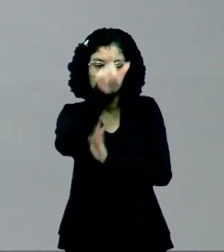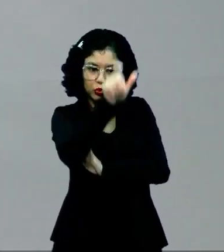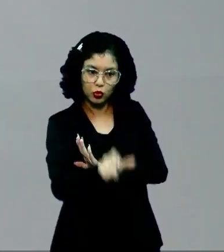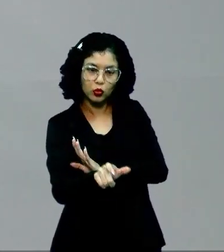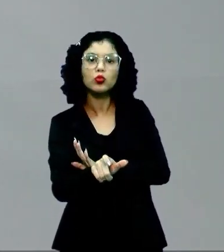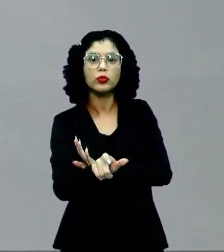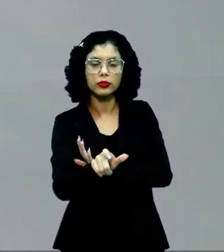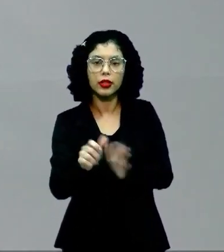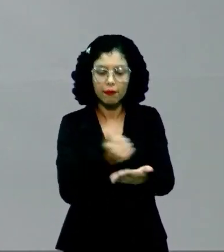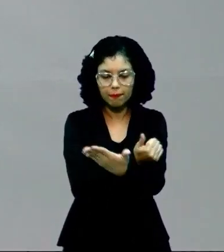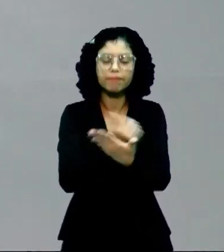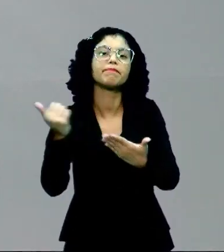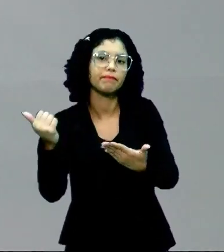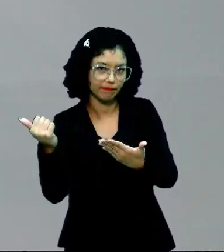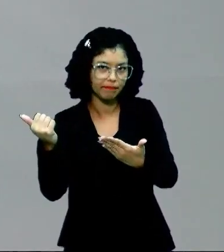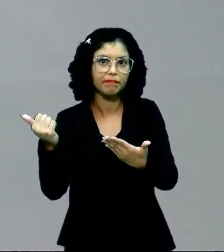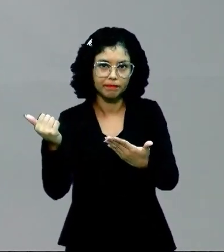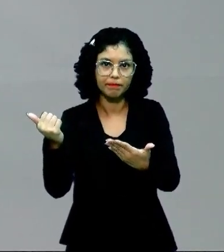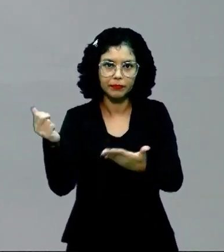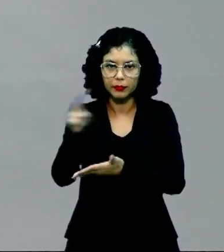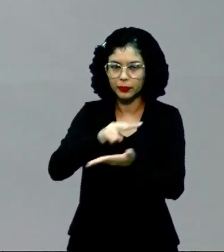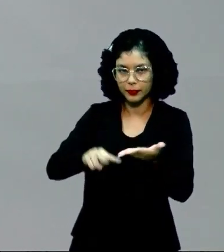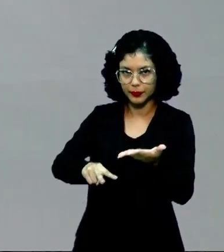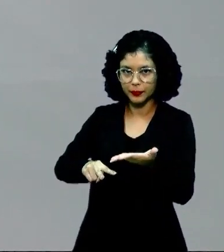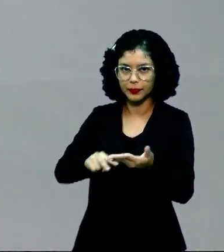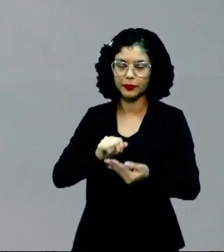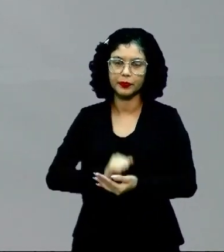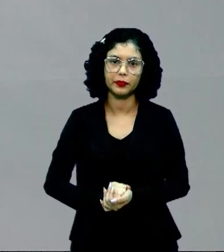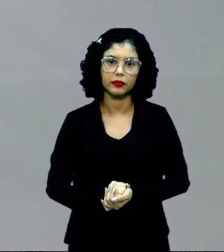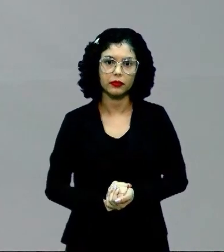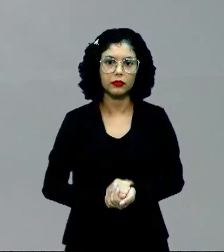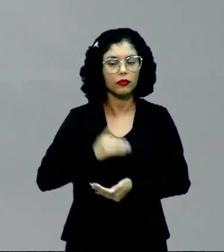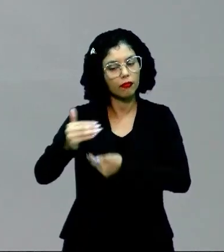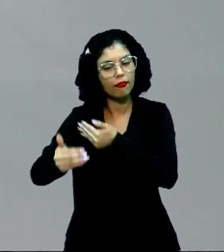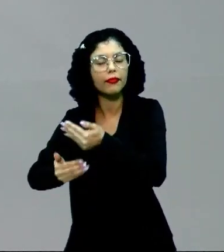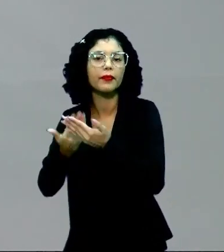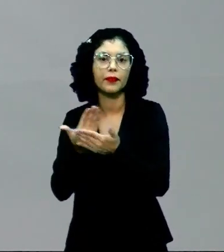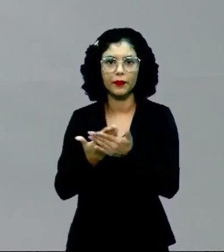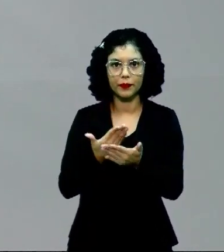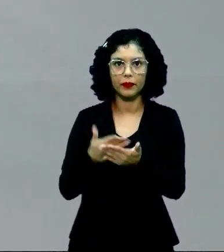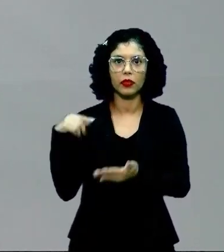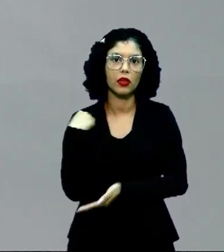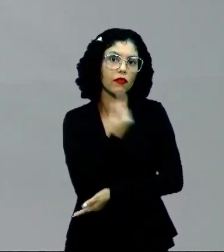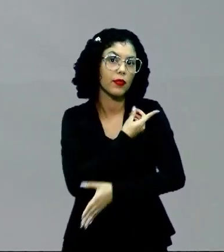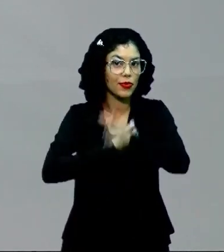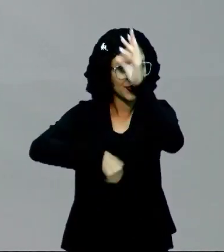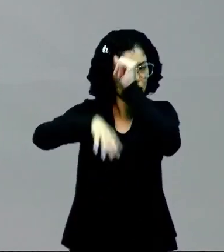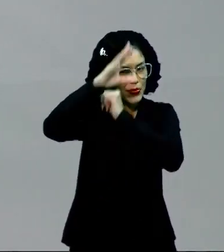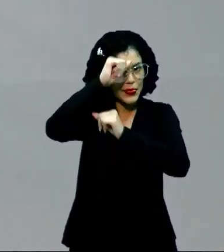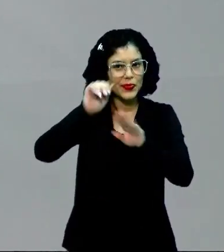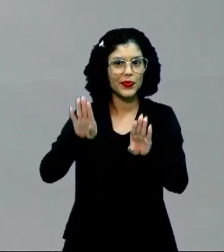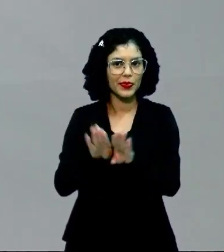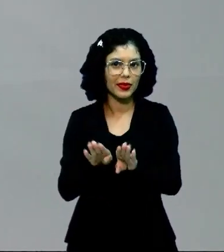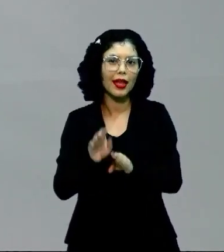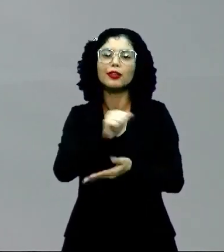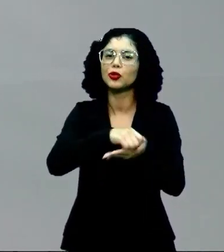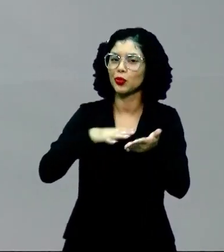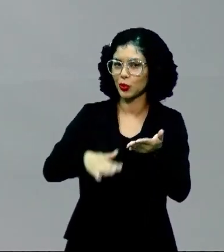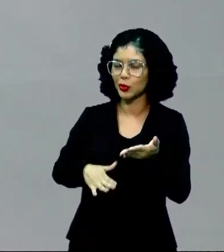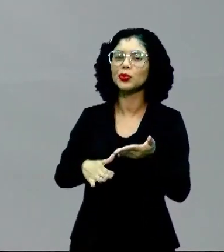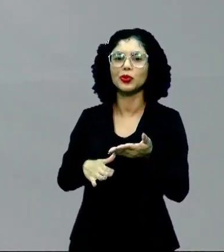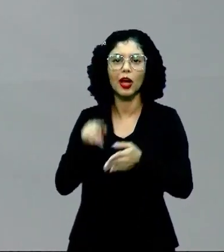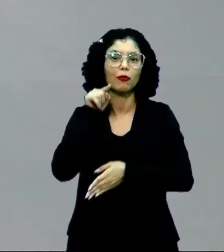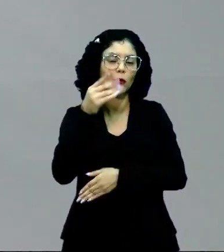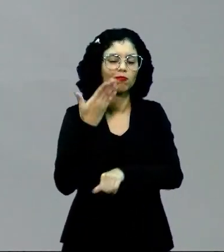ativo quando nós falamos de leitura. E no decorrer dessa aula, nós teremos uma atividade para